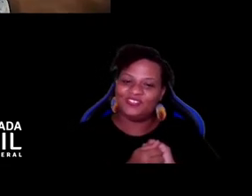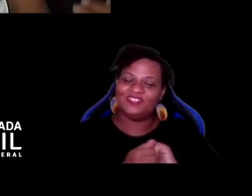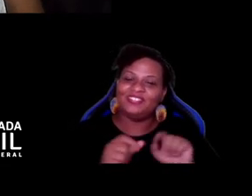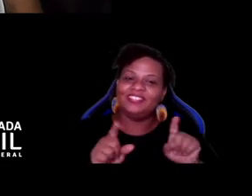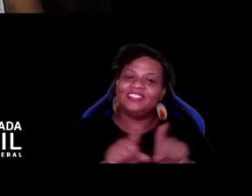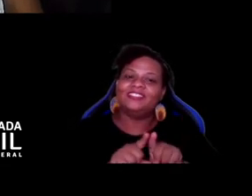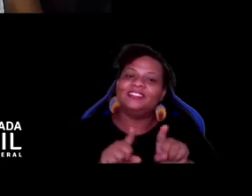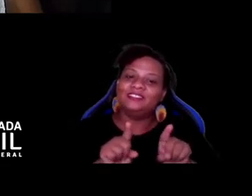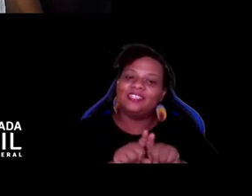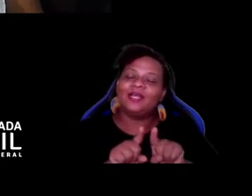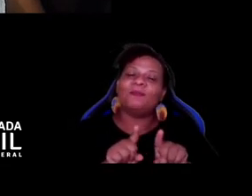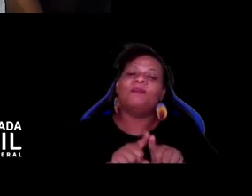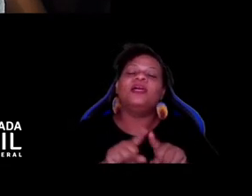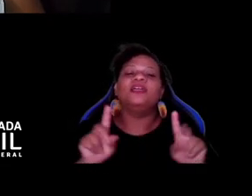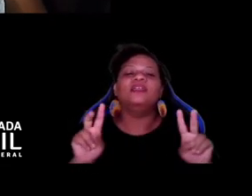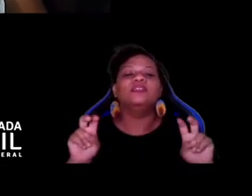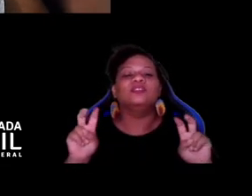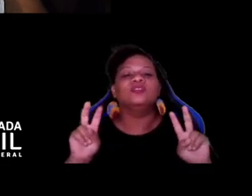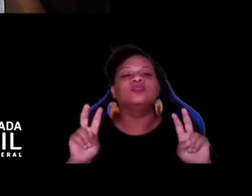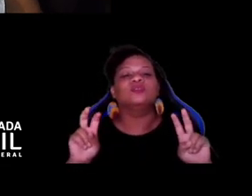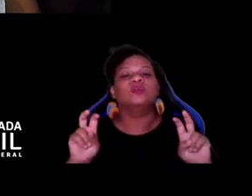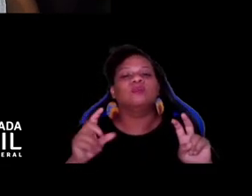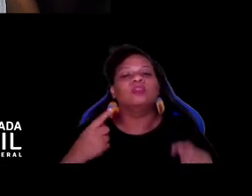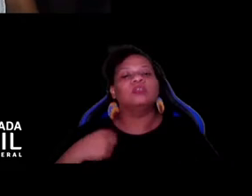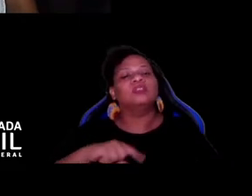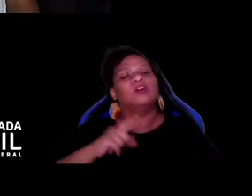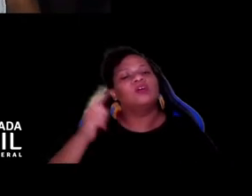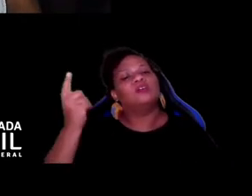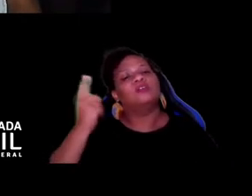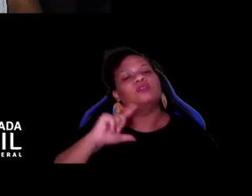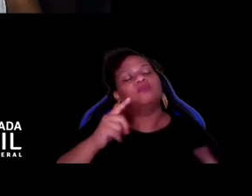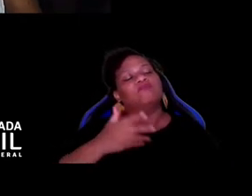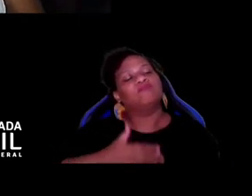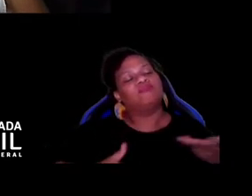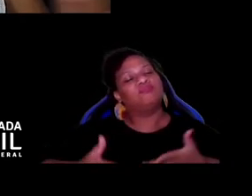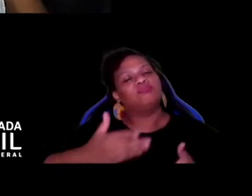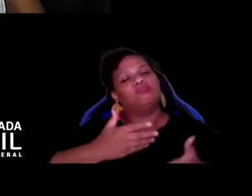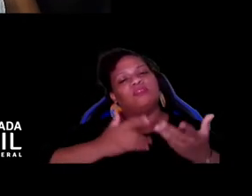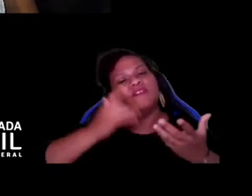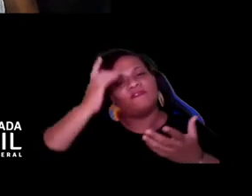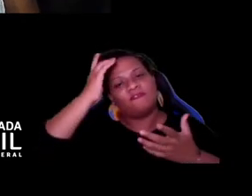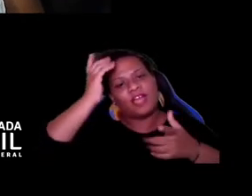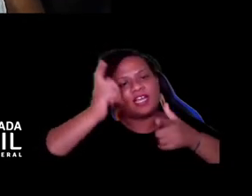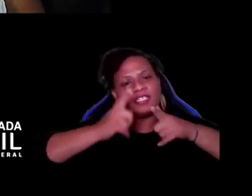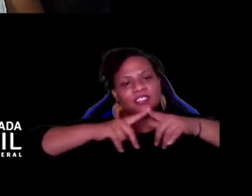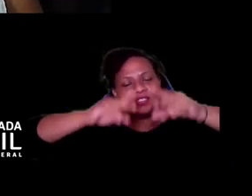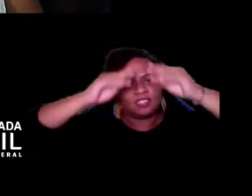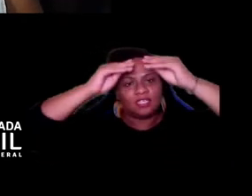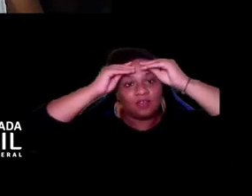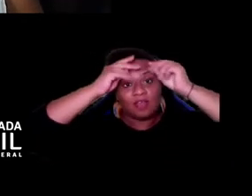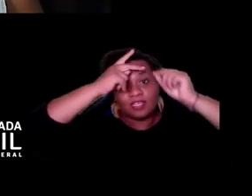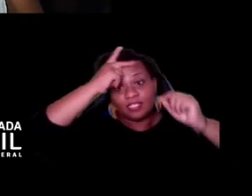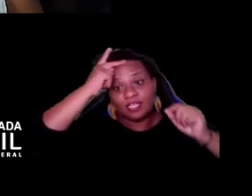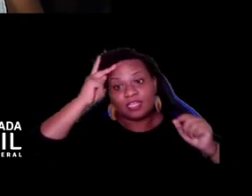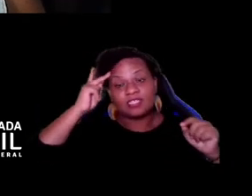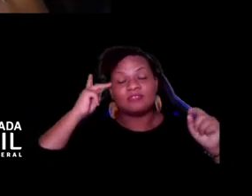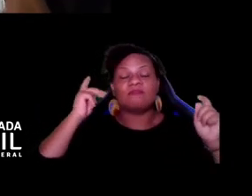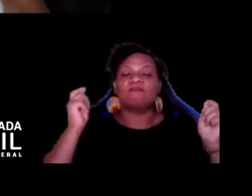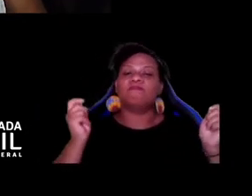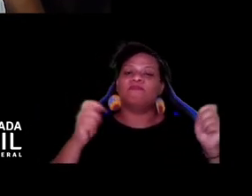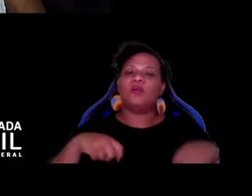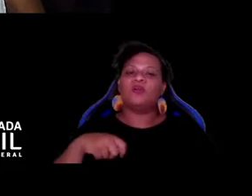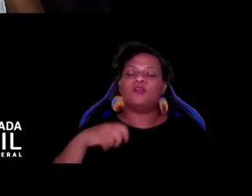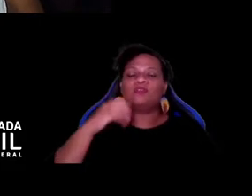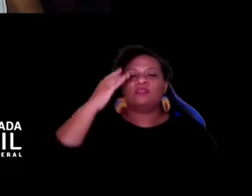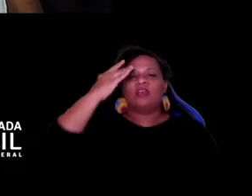tratar dessa questão da gente facilitar a linguagem percussiva para que outras pessoas possam, né,